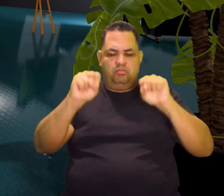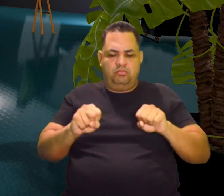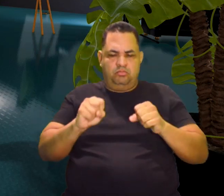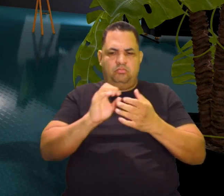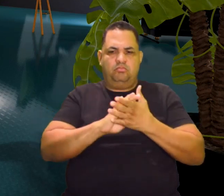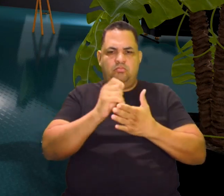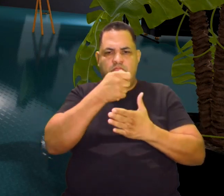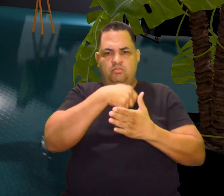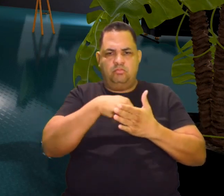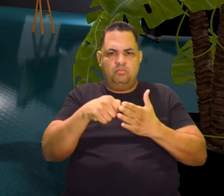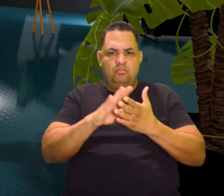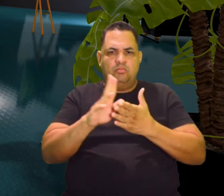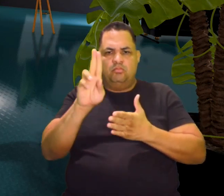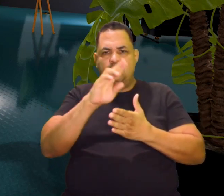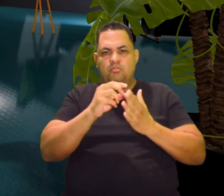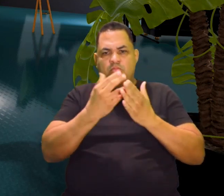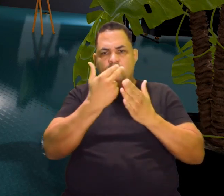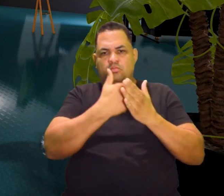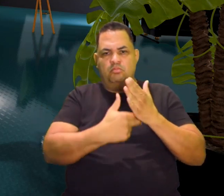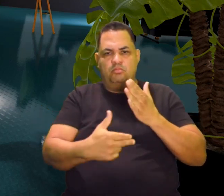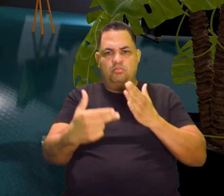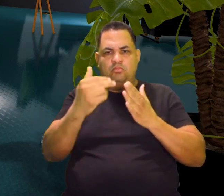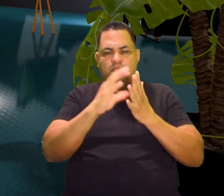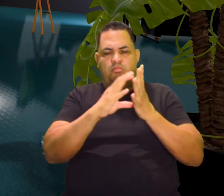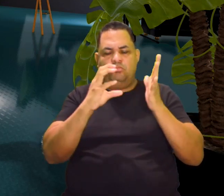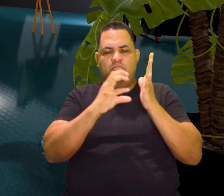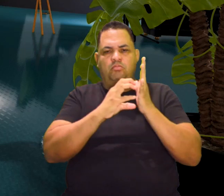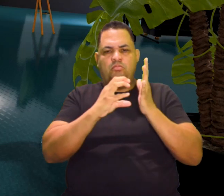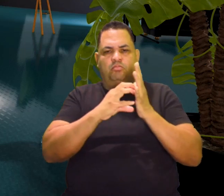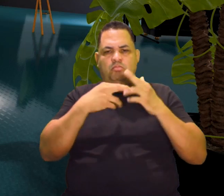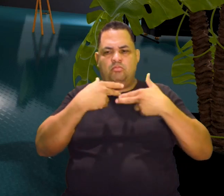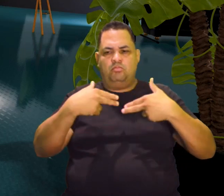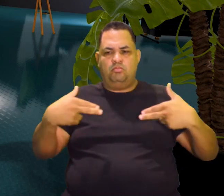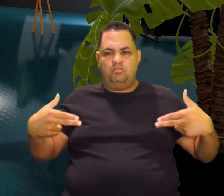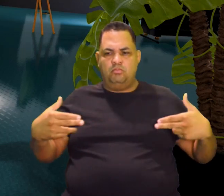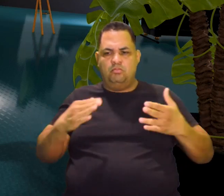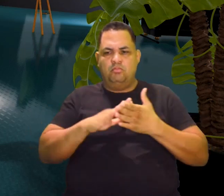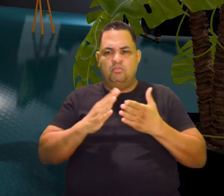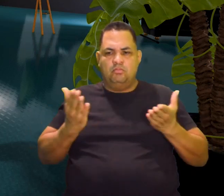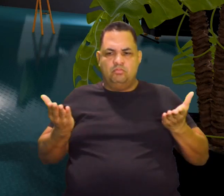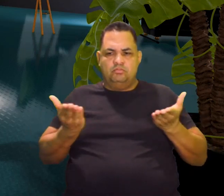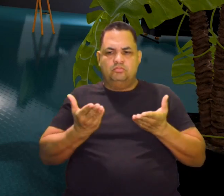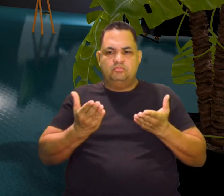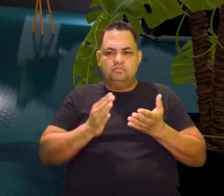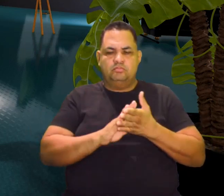por meio de desenhos e símbolos, né, no qual hoje podemos